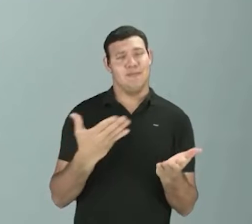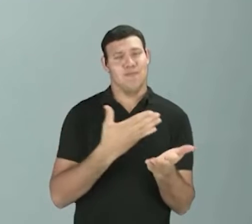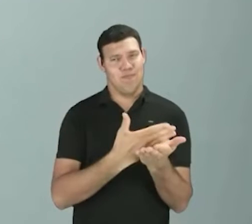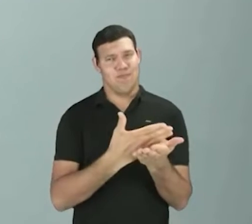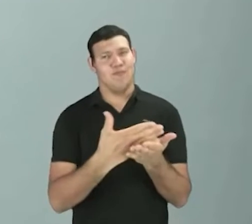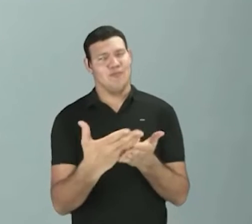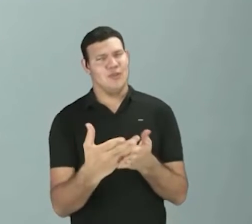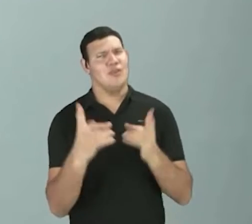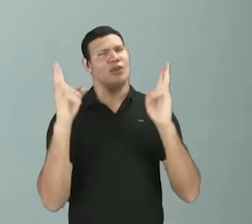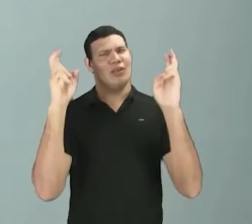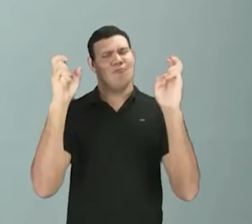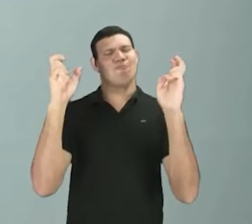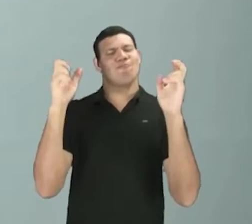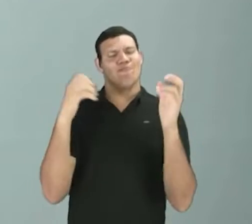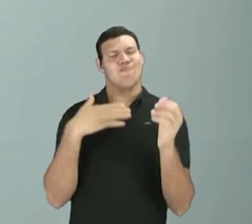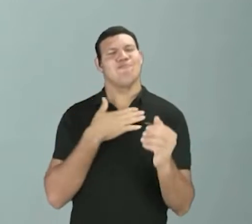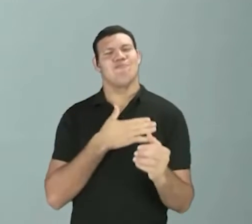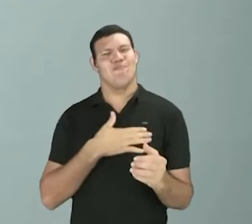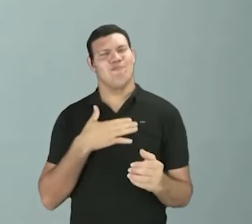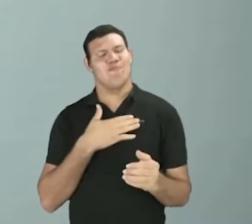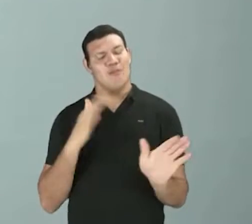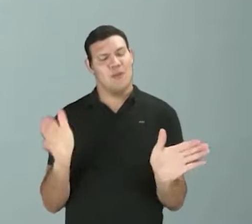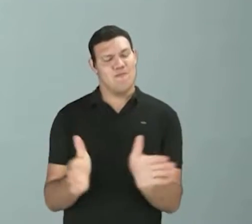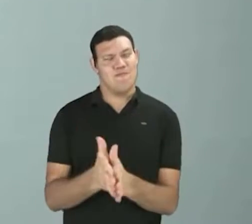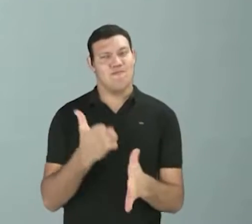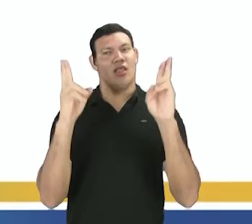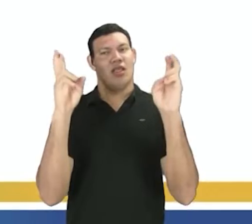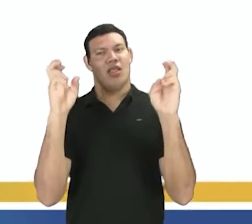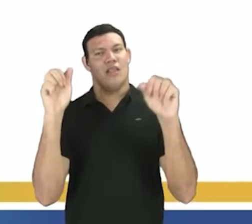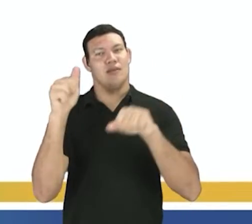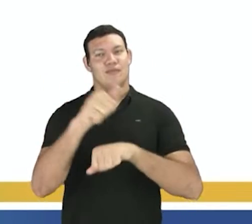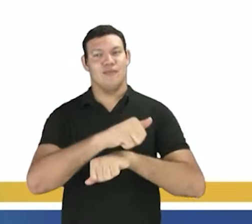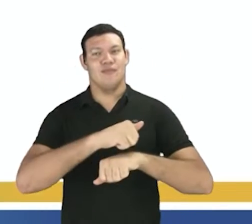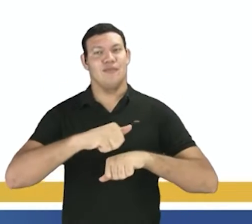maravilhoso, que é o assunto de advérbios. Vamos lá?